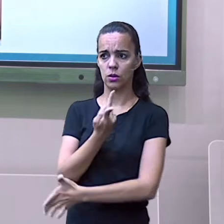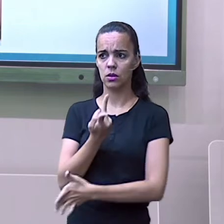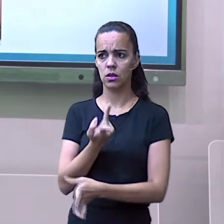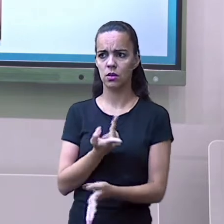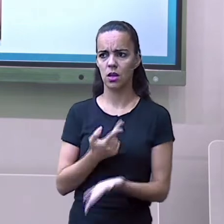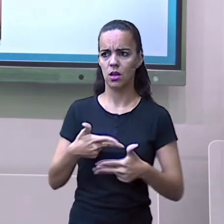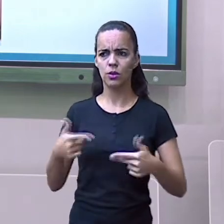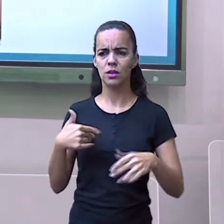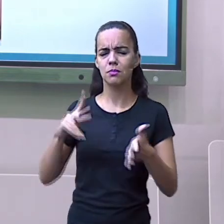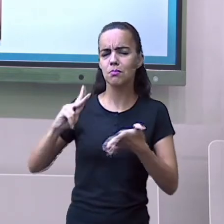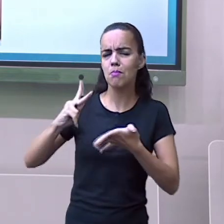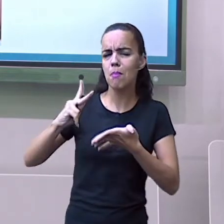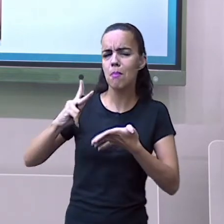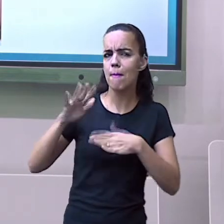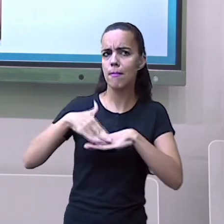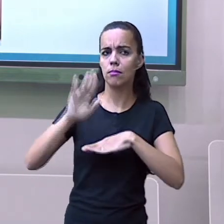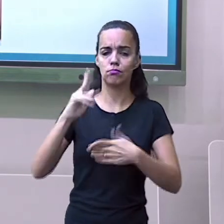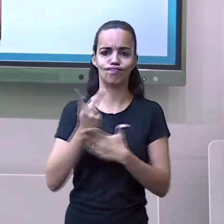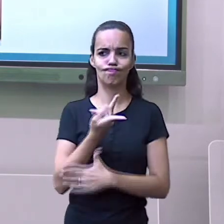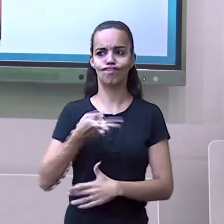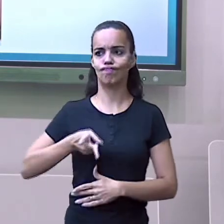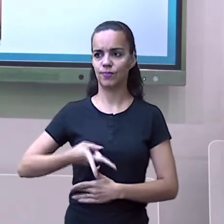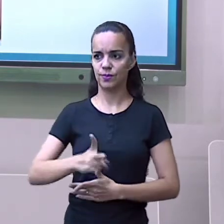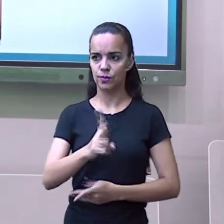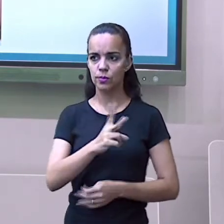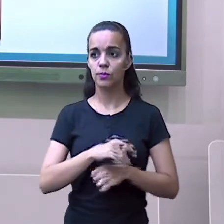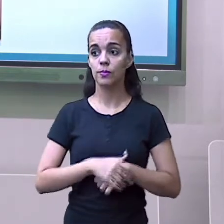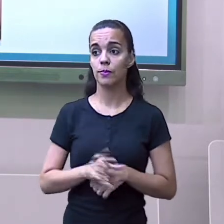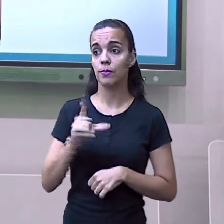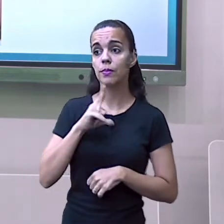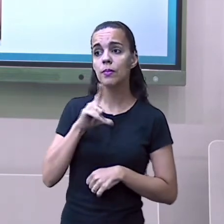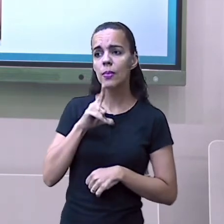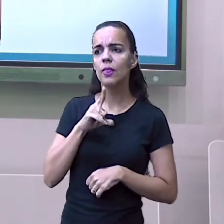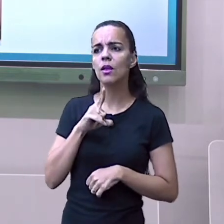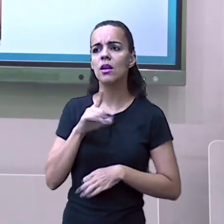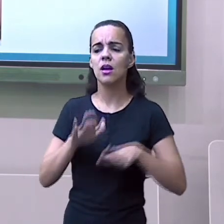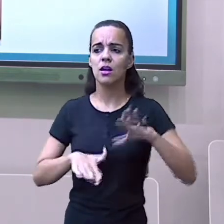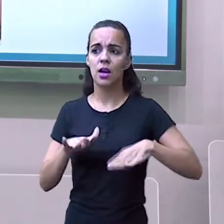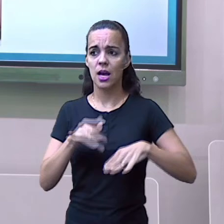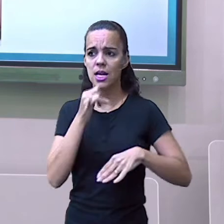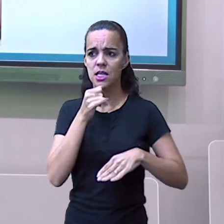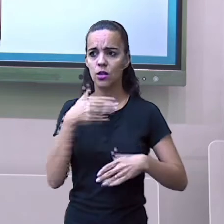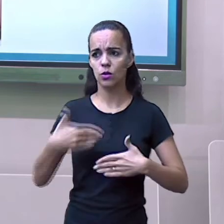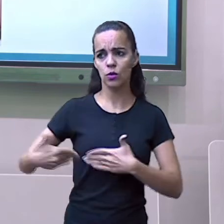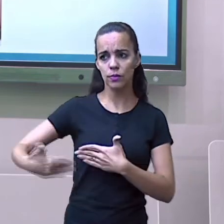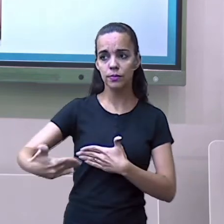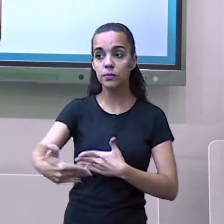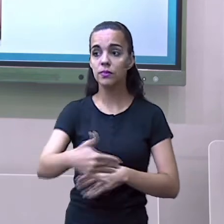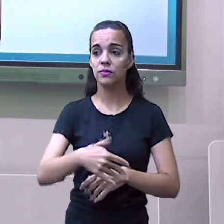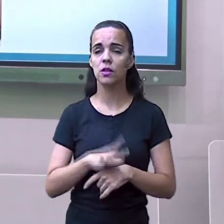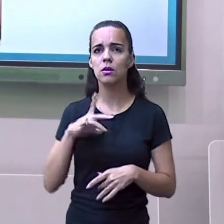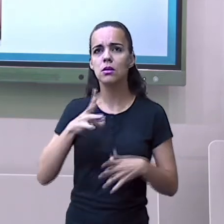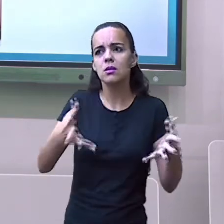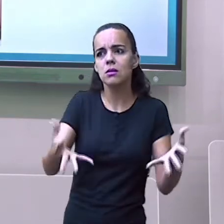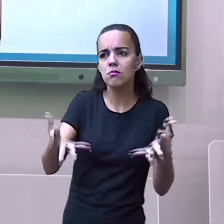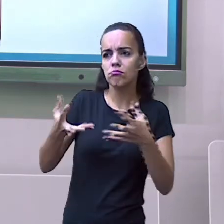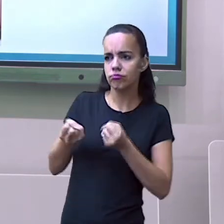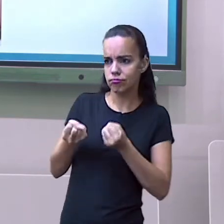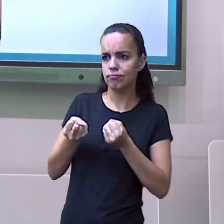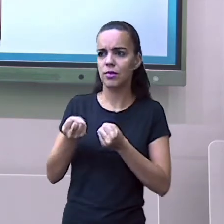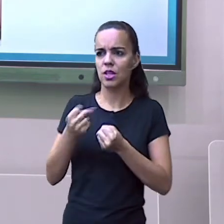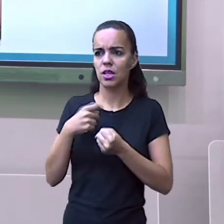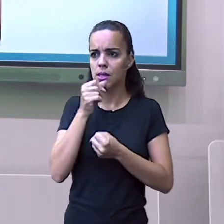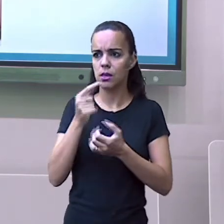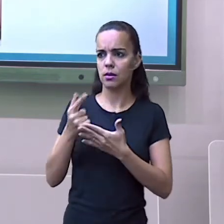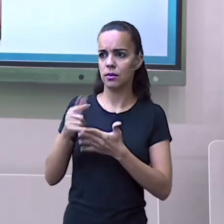das coisas que mais acontecem com o nosso cotidiano, no nosso dia a dia. Você recebe a fatura de uma